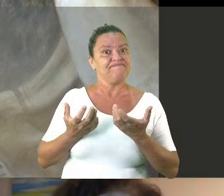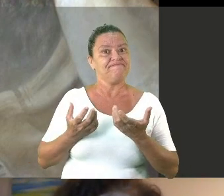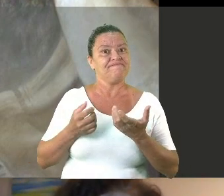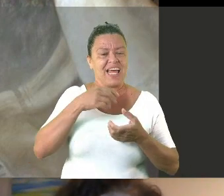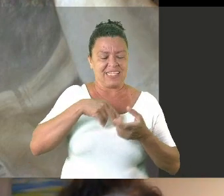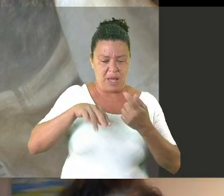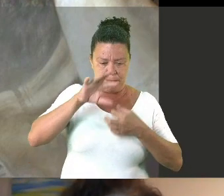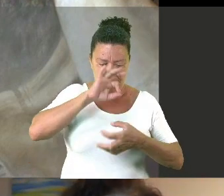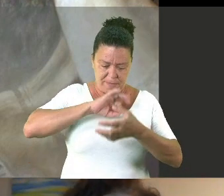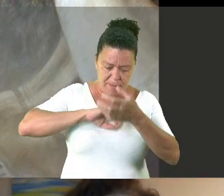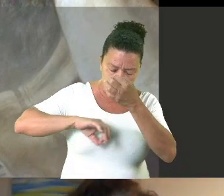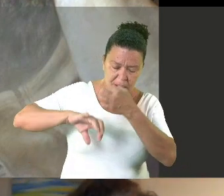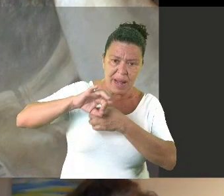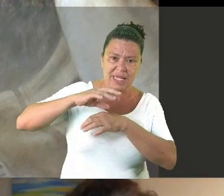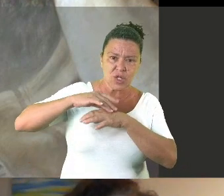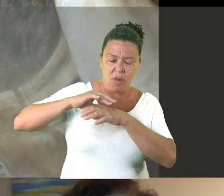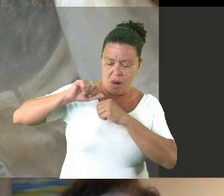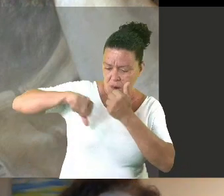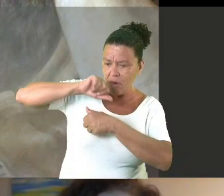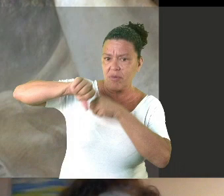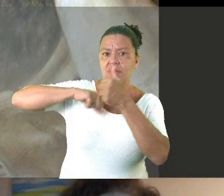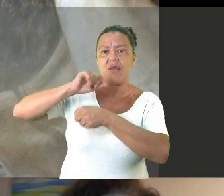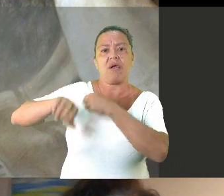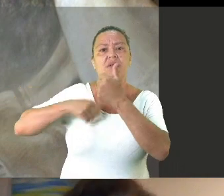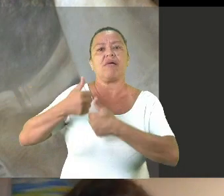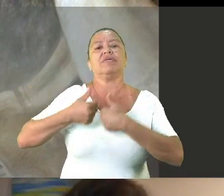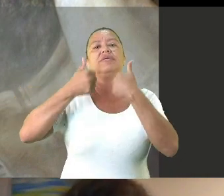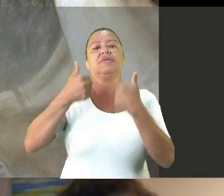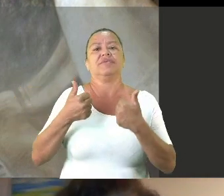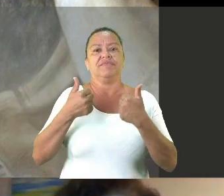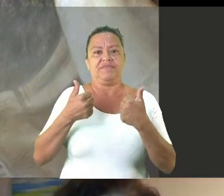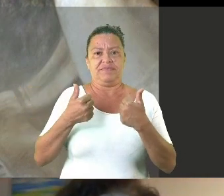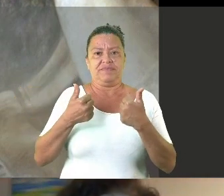das células adoecidas sejam